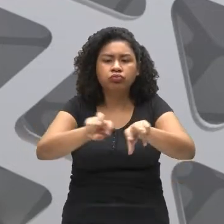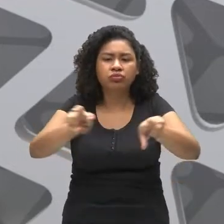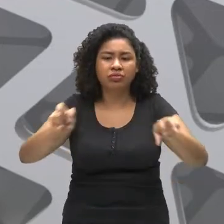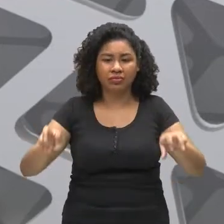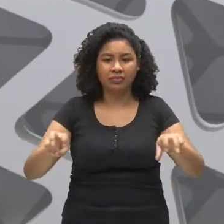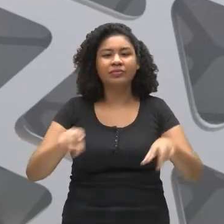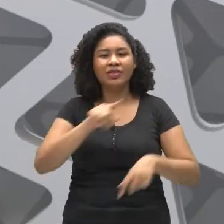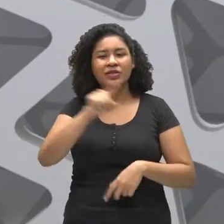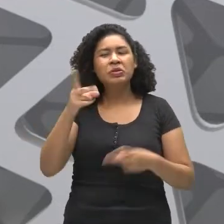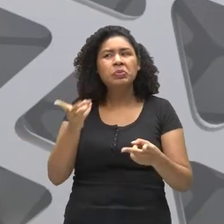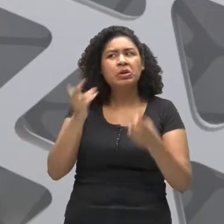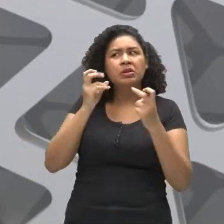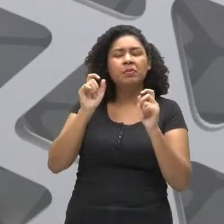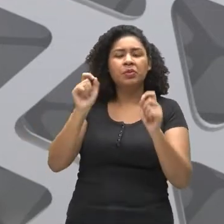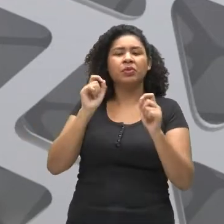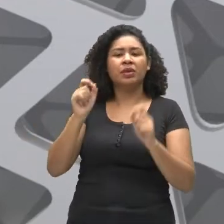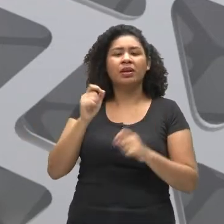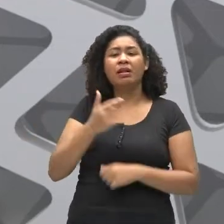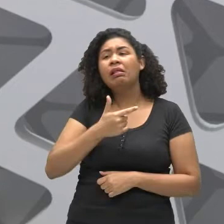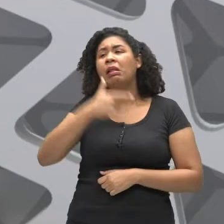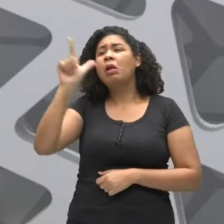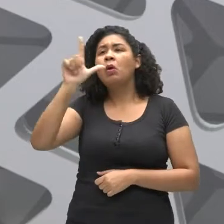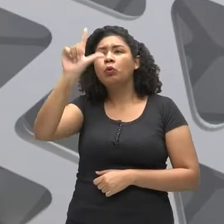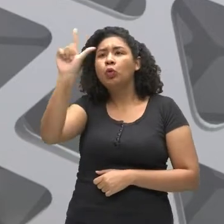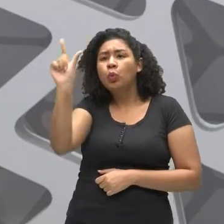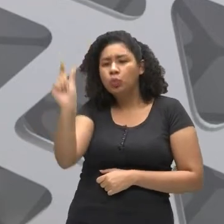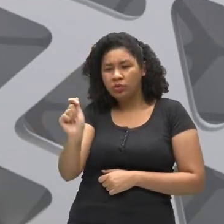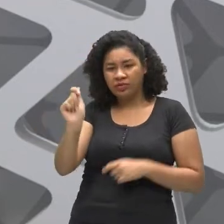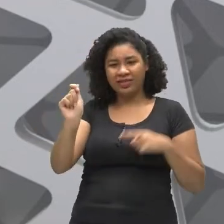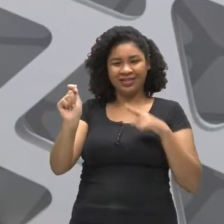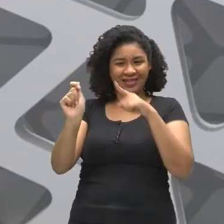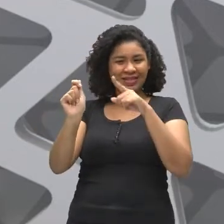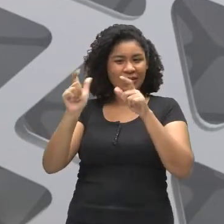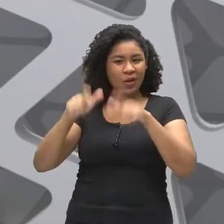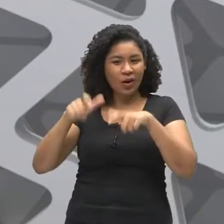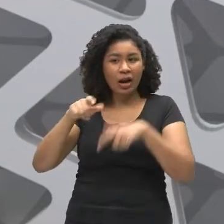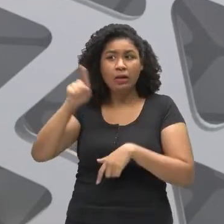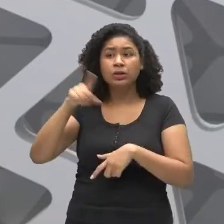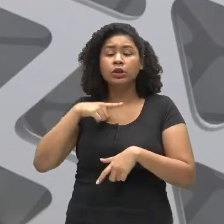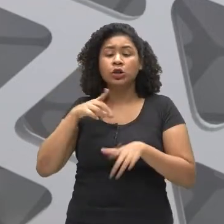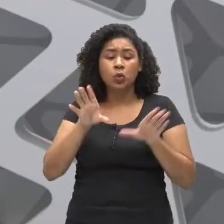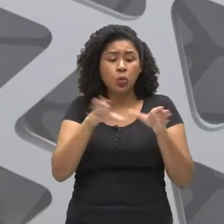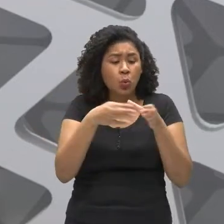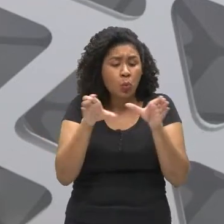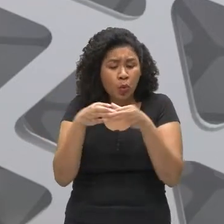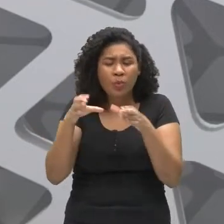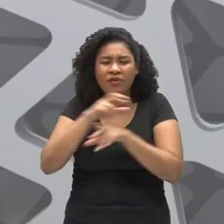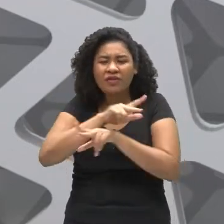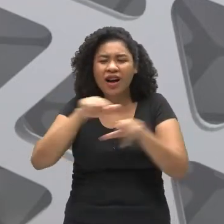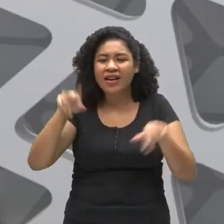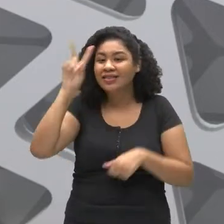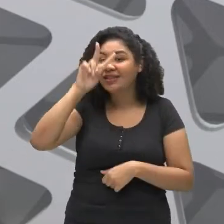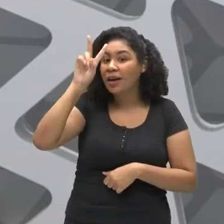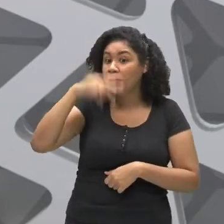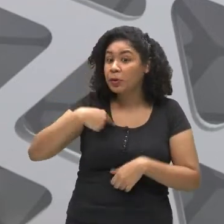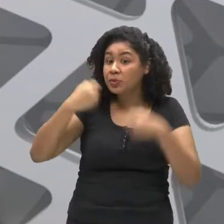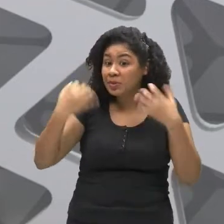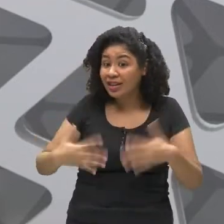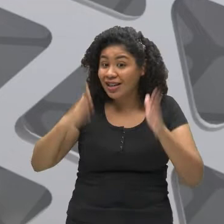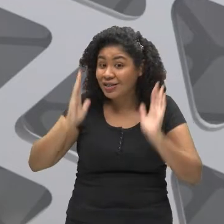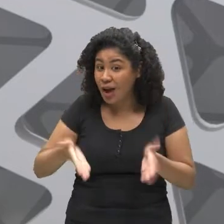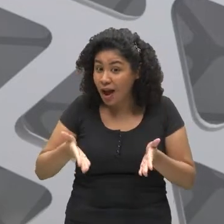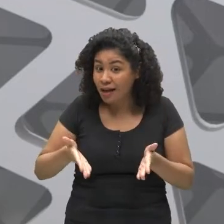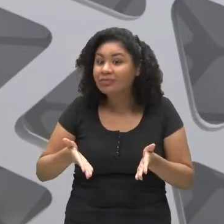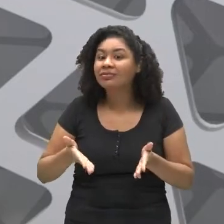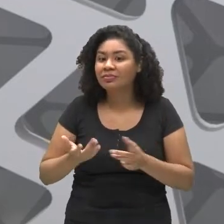lado do Atlântico, lá no continente africano, existiam inúmeros grupos, que vocês já conhecem muito bem também,